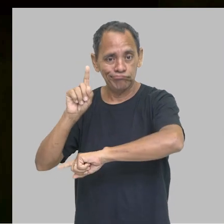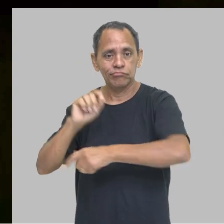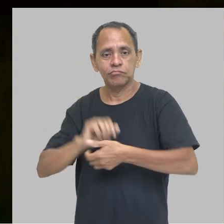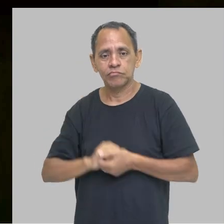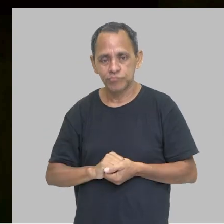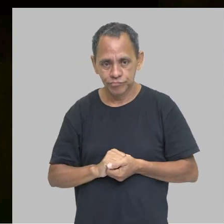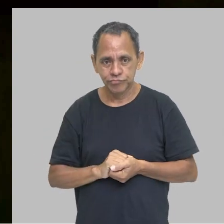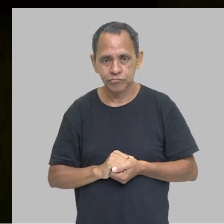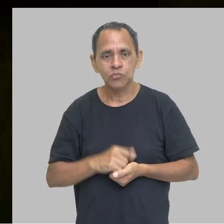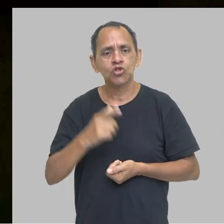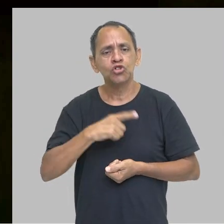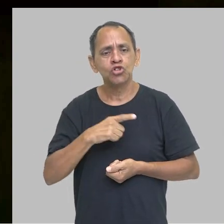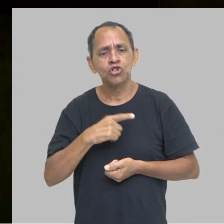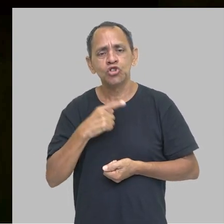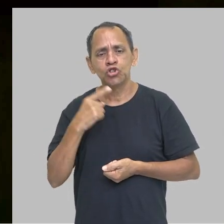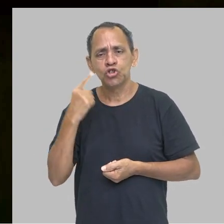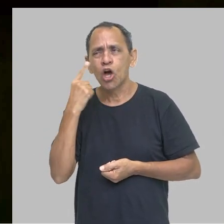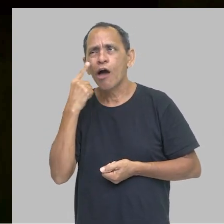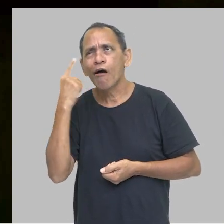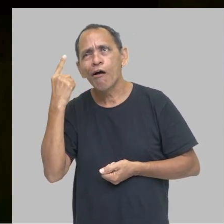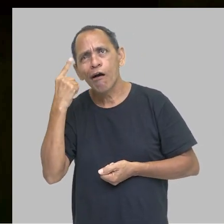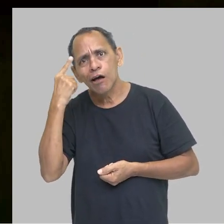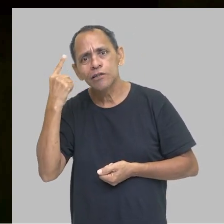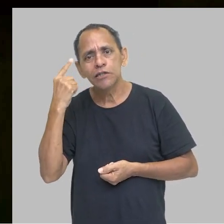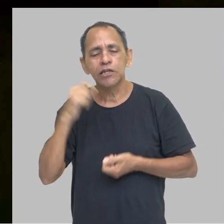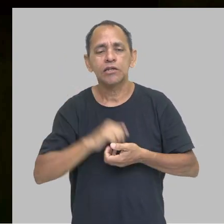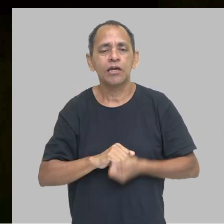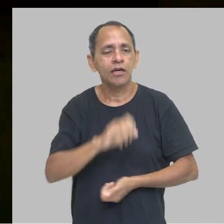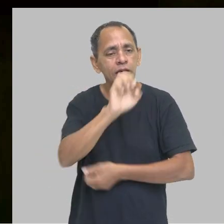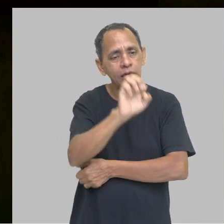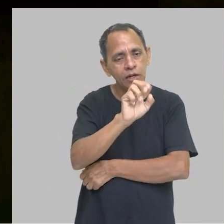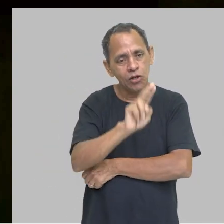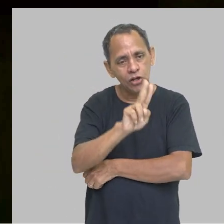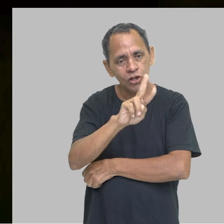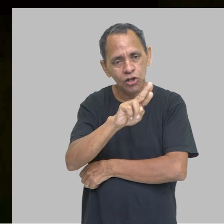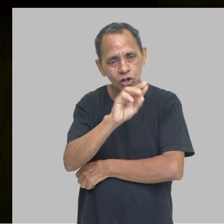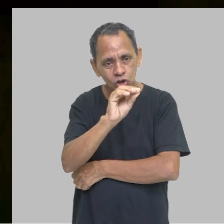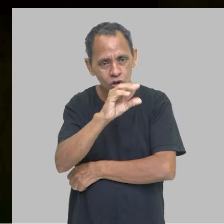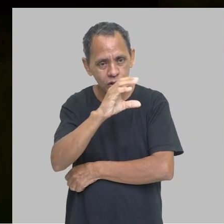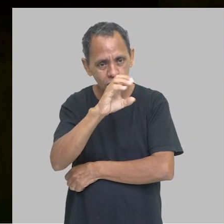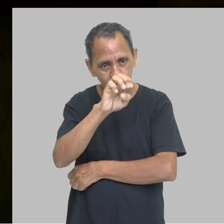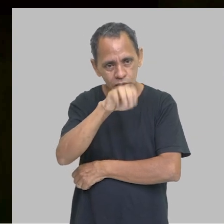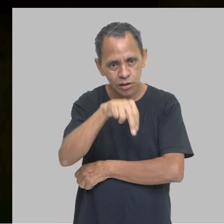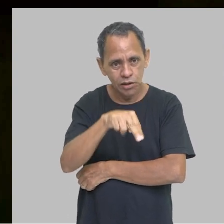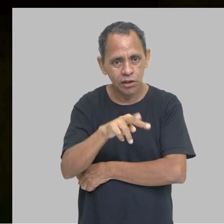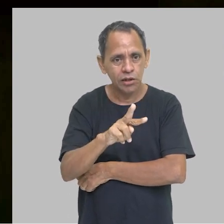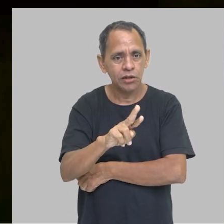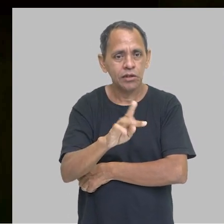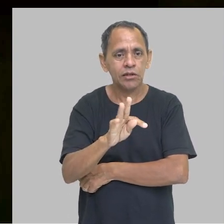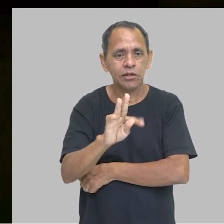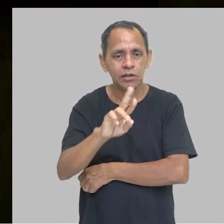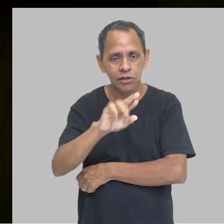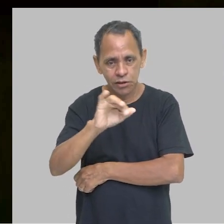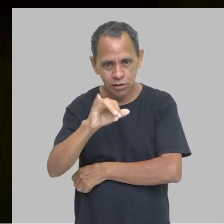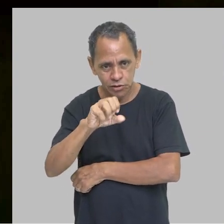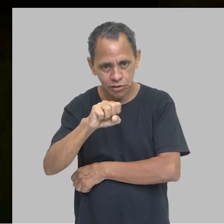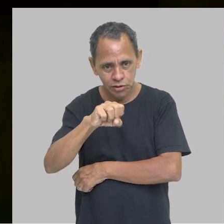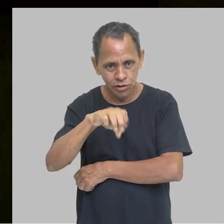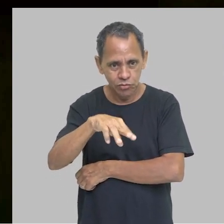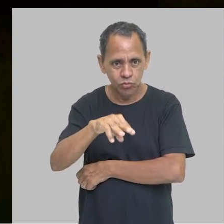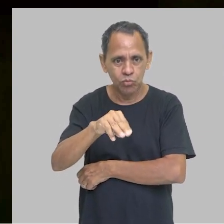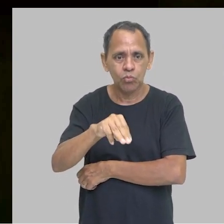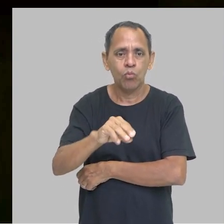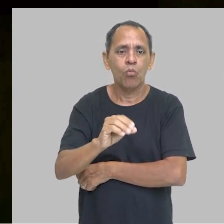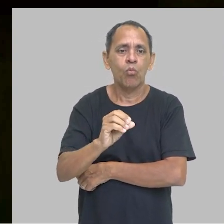Então, ele tinha ali a ideia do eurocentrismo, que é justamente a segunda justificativa para a dominação.